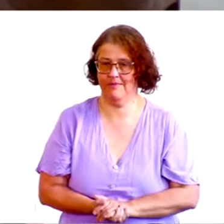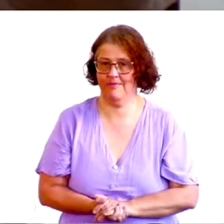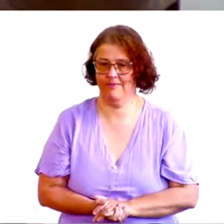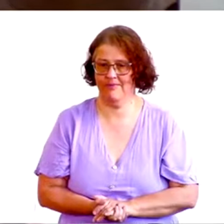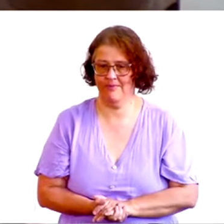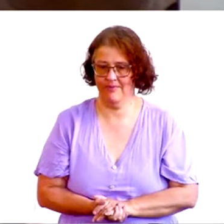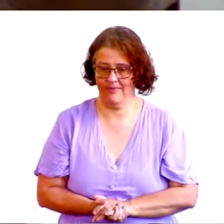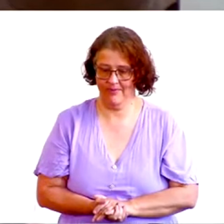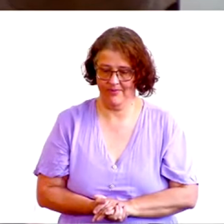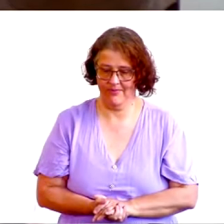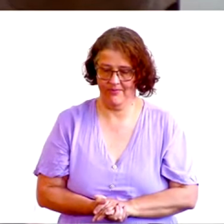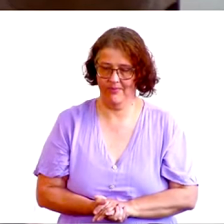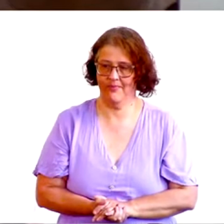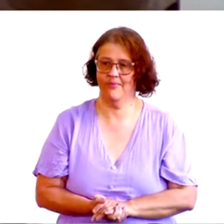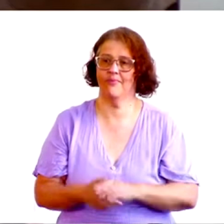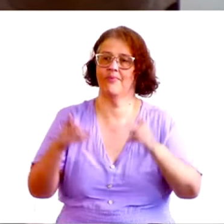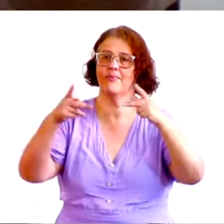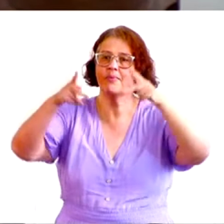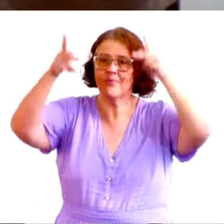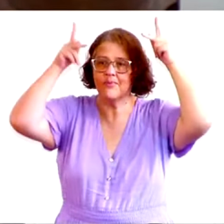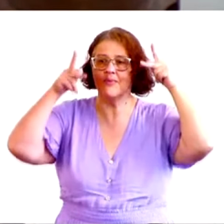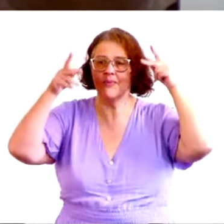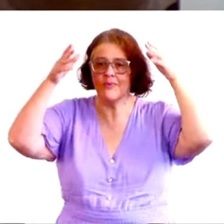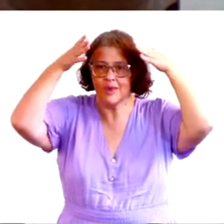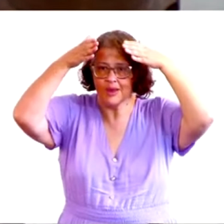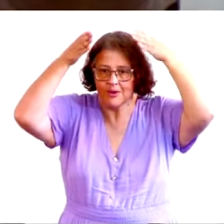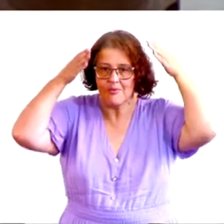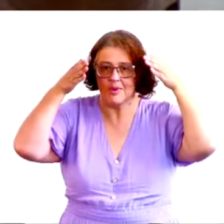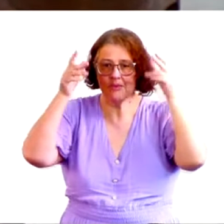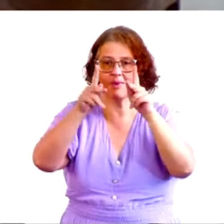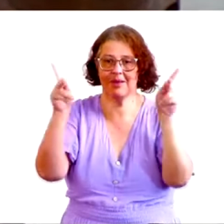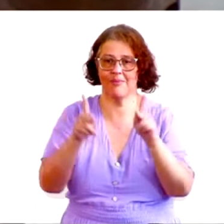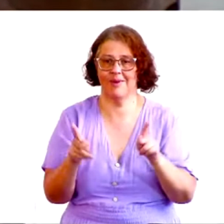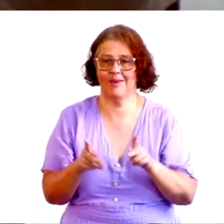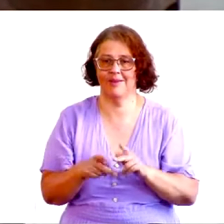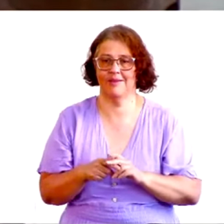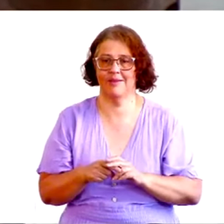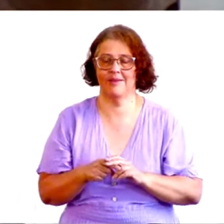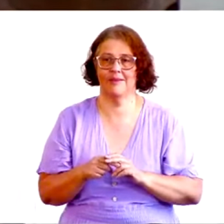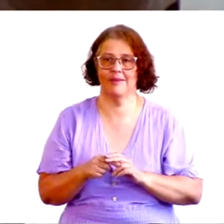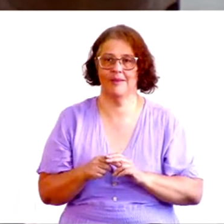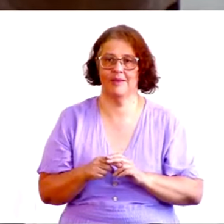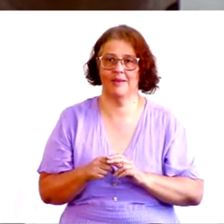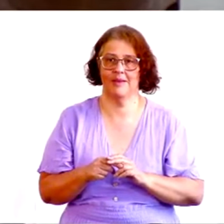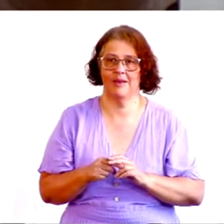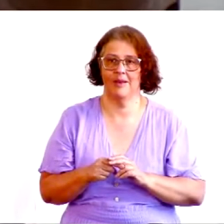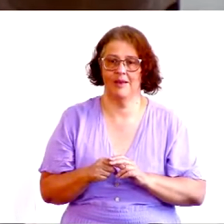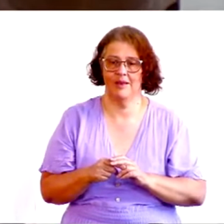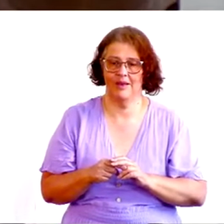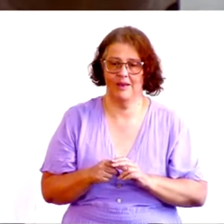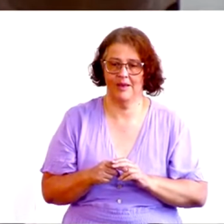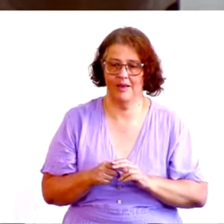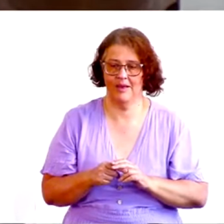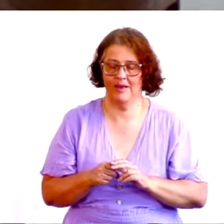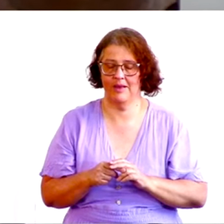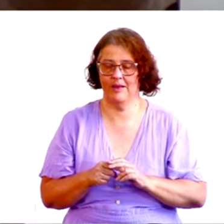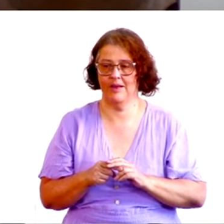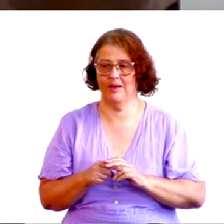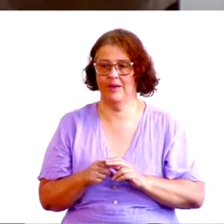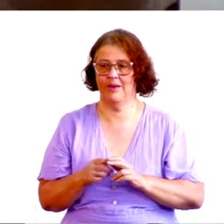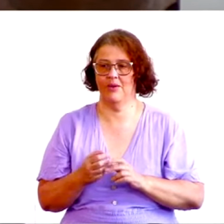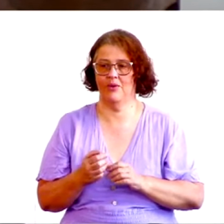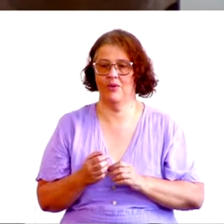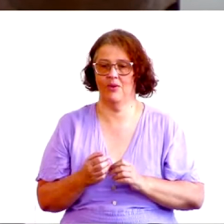Príncipe da Paz eu falei agora pouco aqui conversando com os nossos irmãos vocês têm consciência que